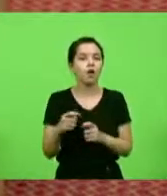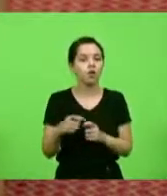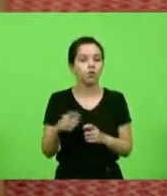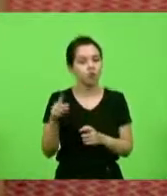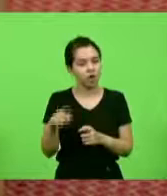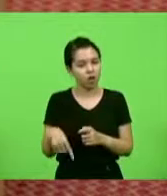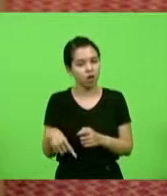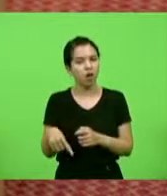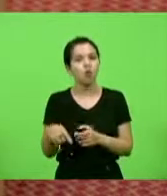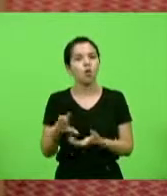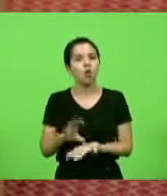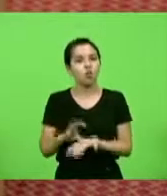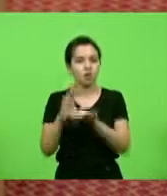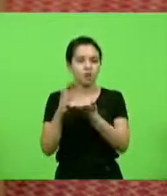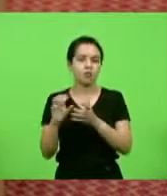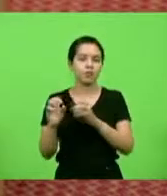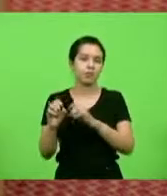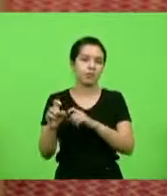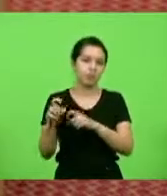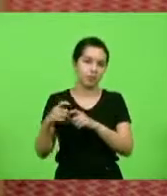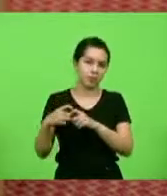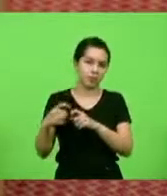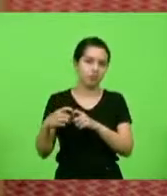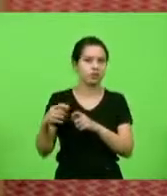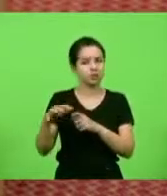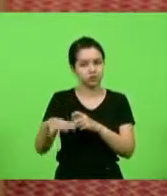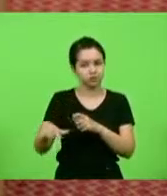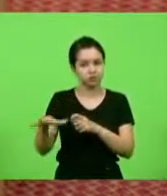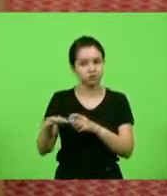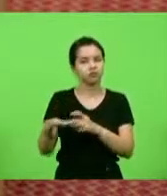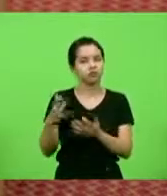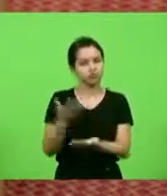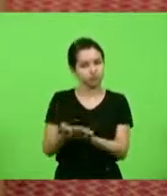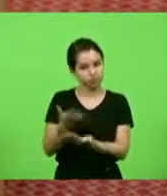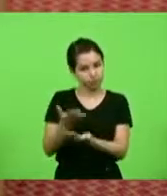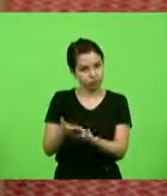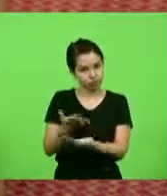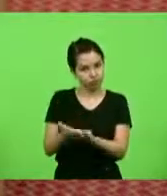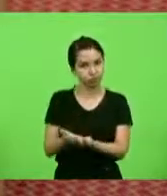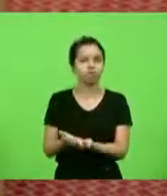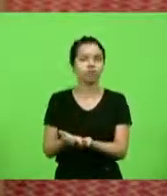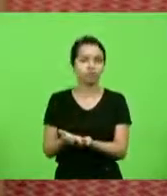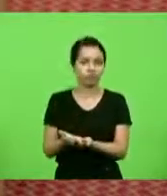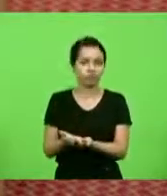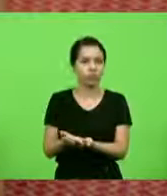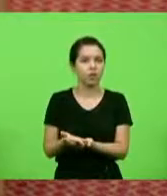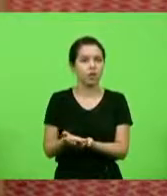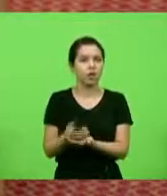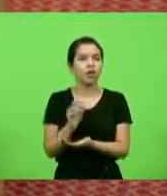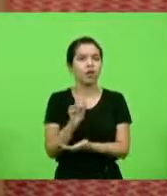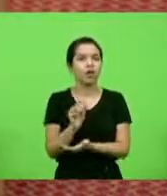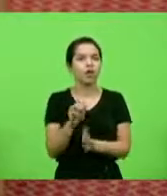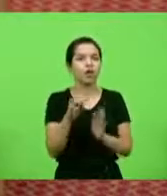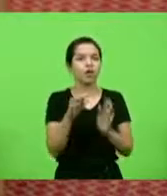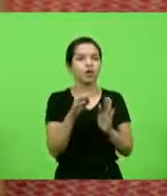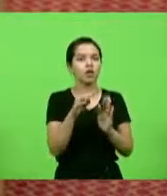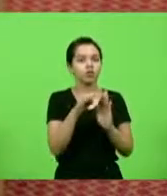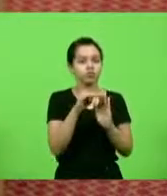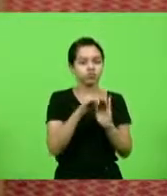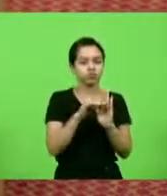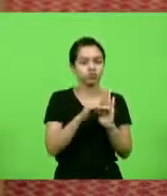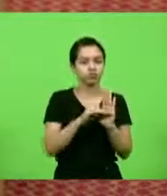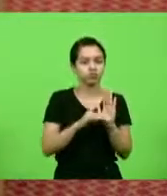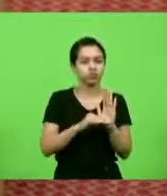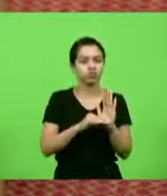Conselho de Medicina, é quem estuda a área. Quem tem que estabelecer quais